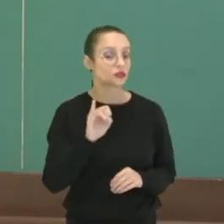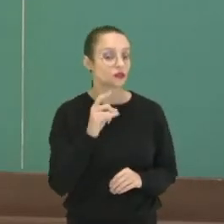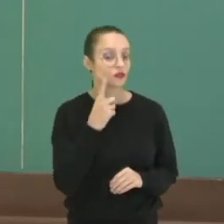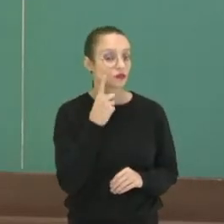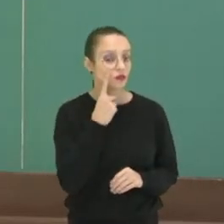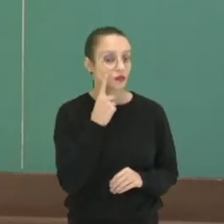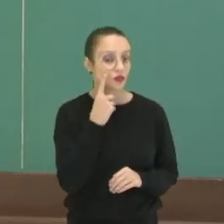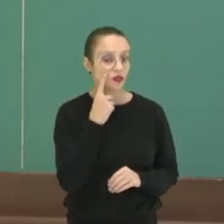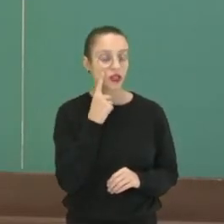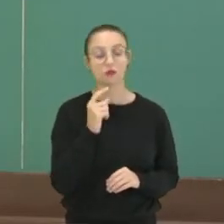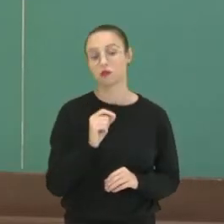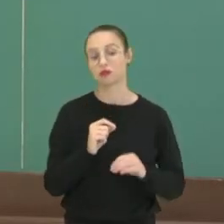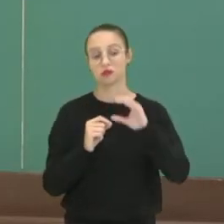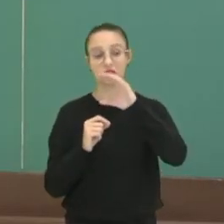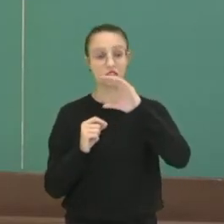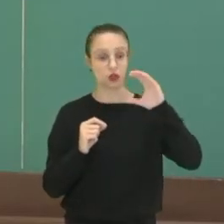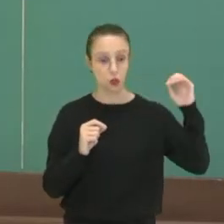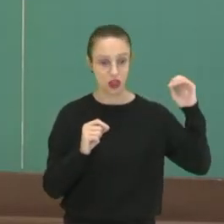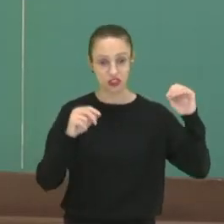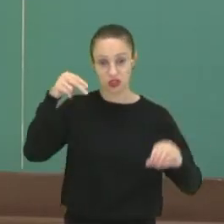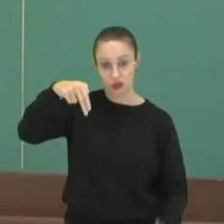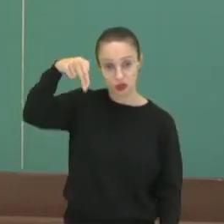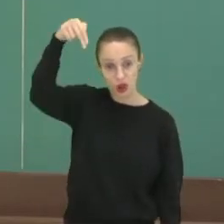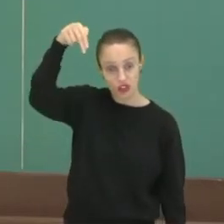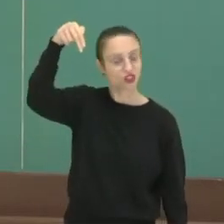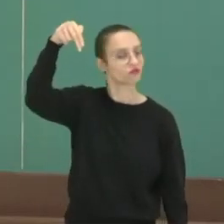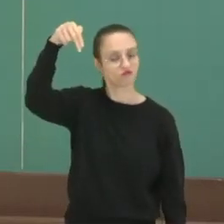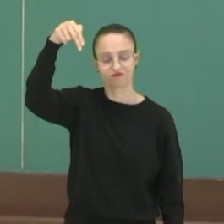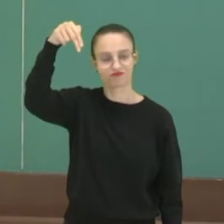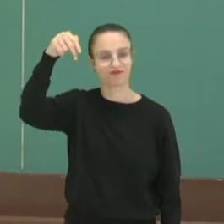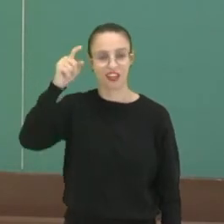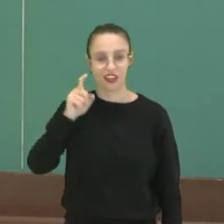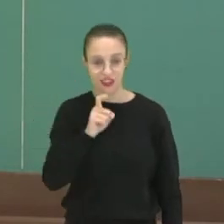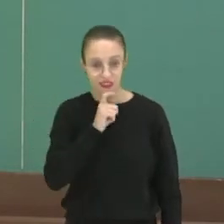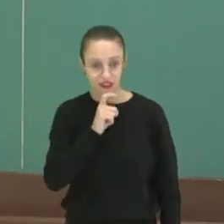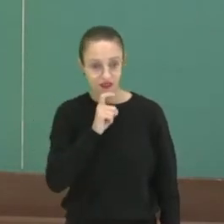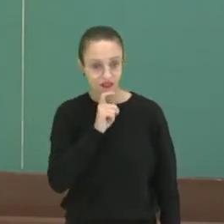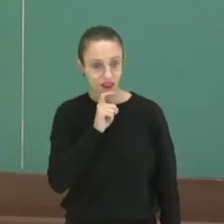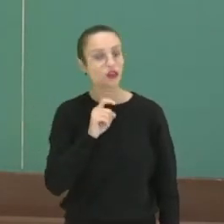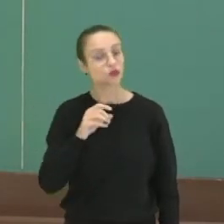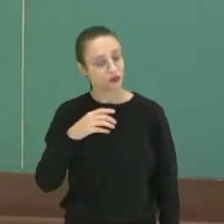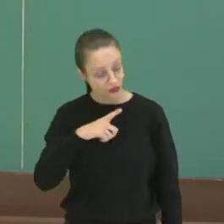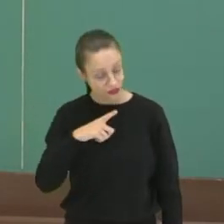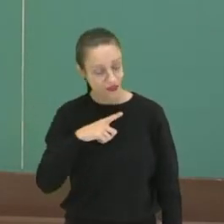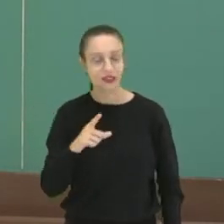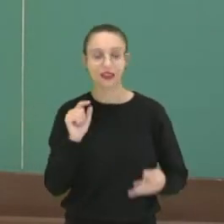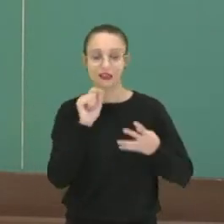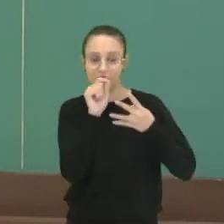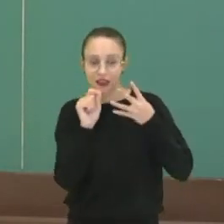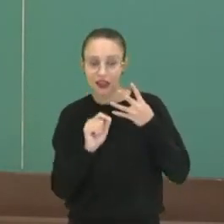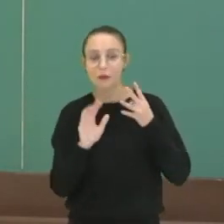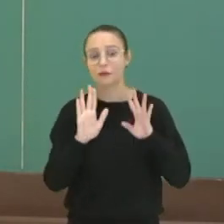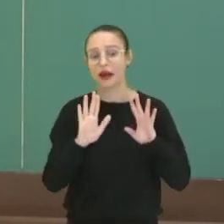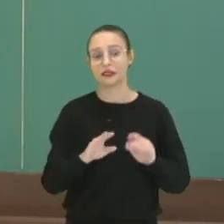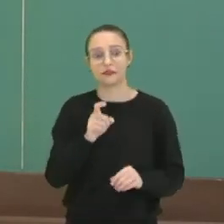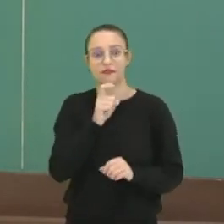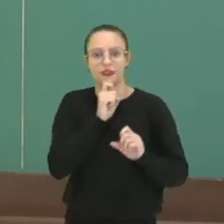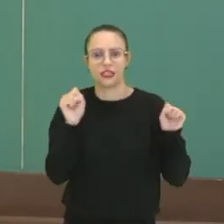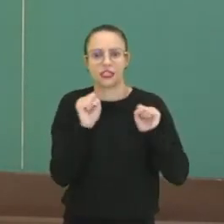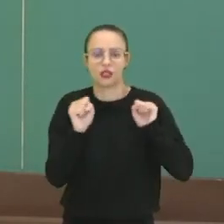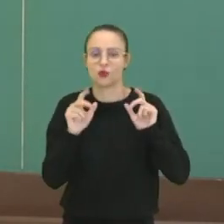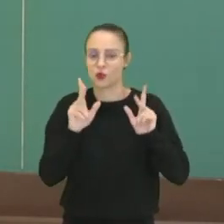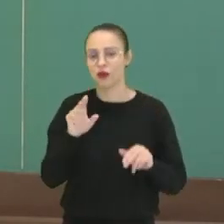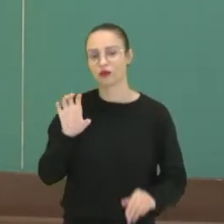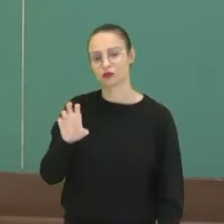no centro-oeste ou no norte, tem o inverno como estação? Sim, mas não é com baixas temperaturas como é na